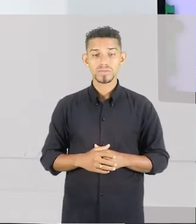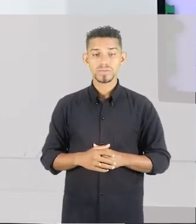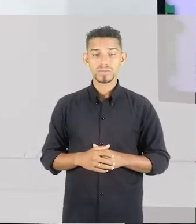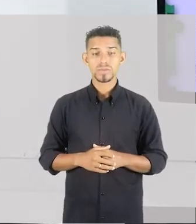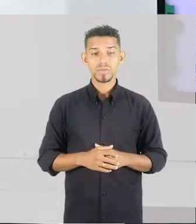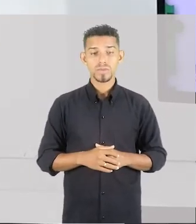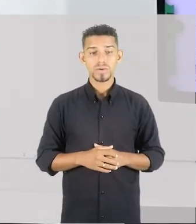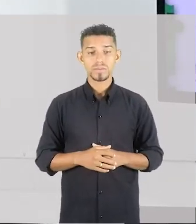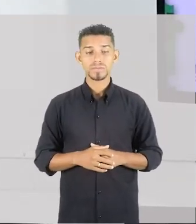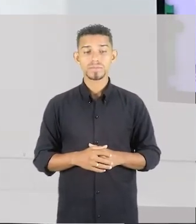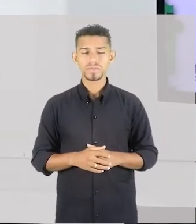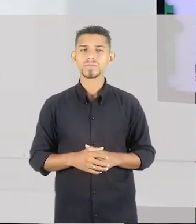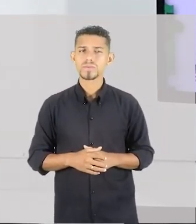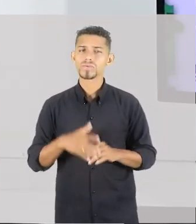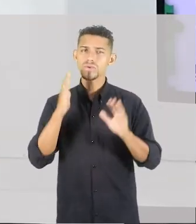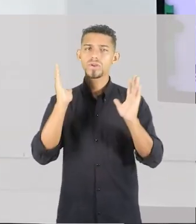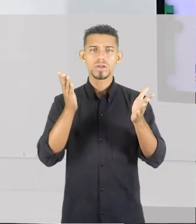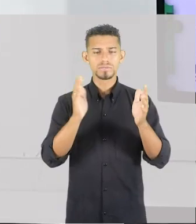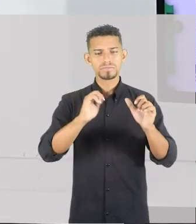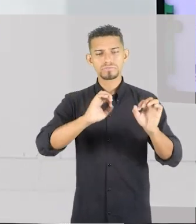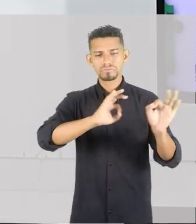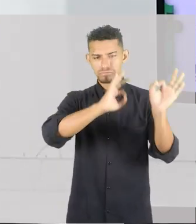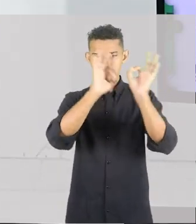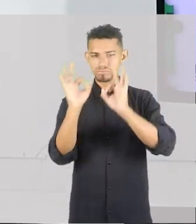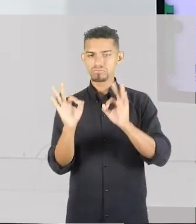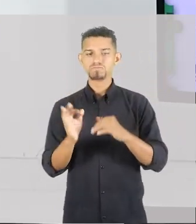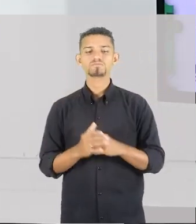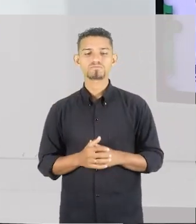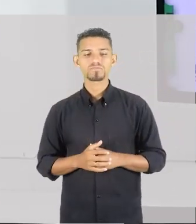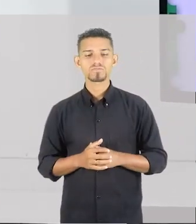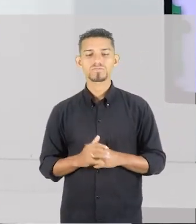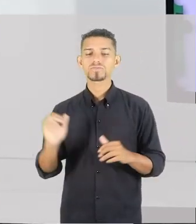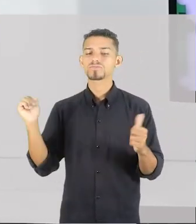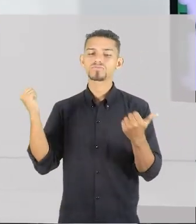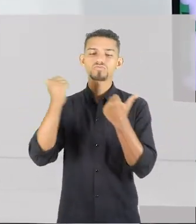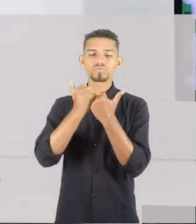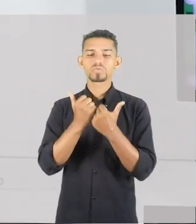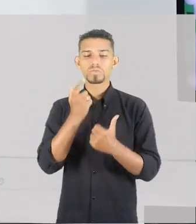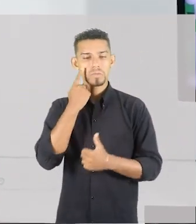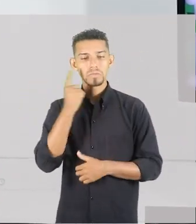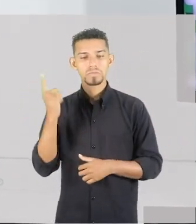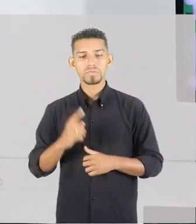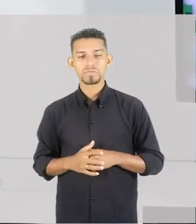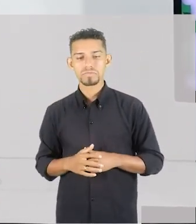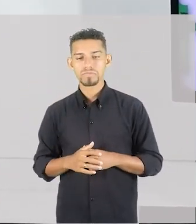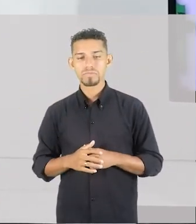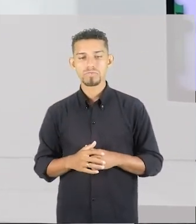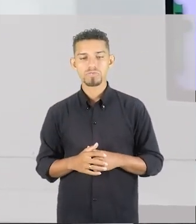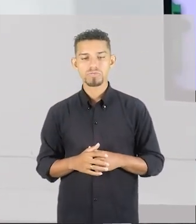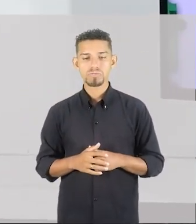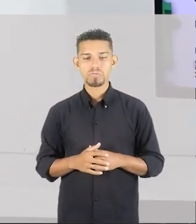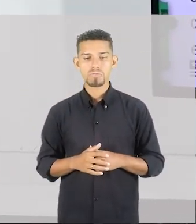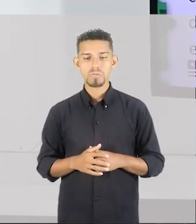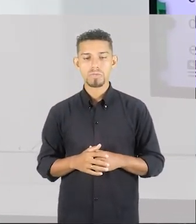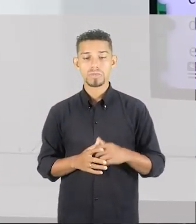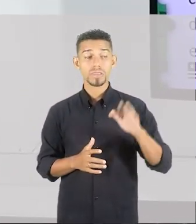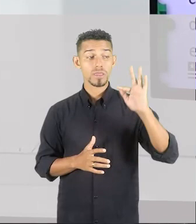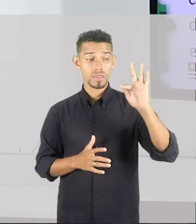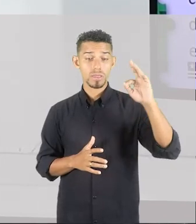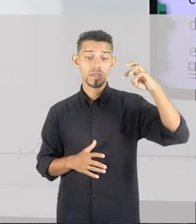só em coulombs. A gente viu isso no slide. Tá? Agora é só substituir os valores. Ó. Força magnética.